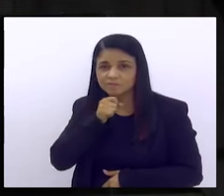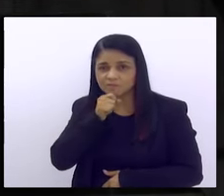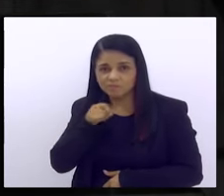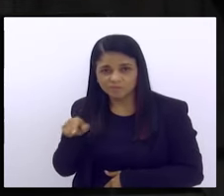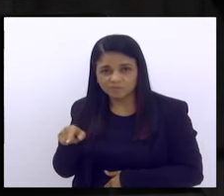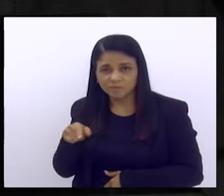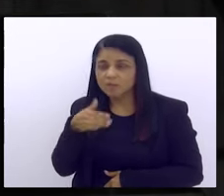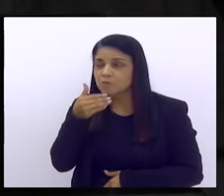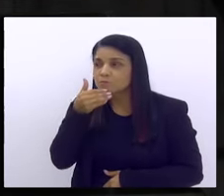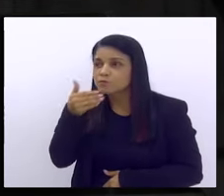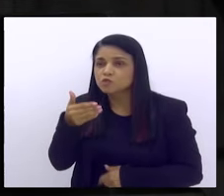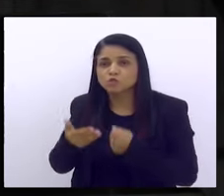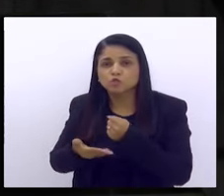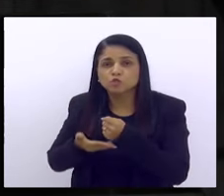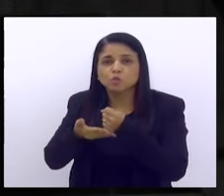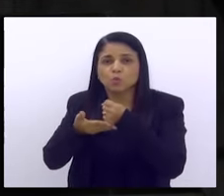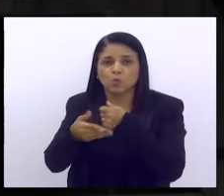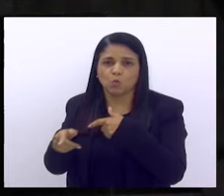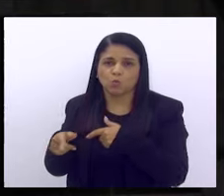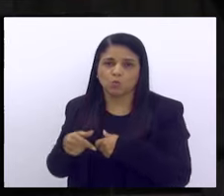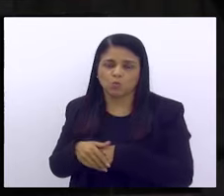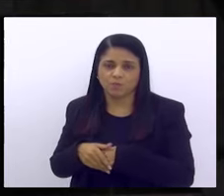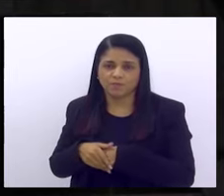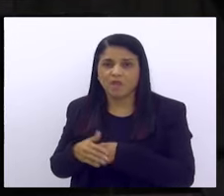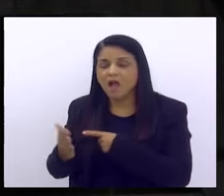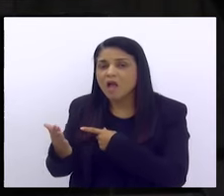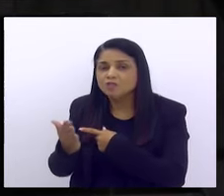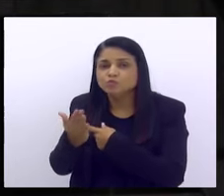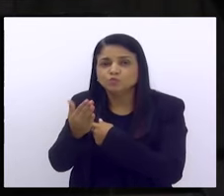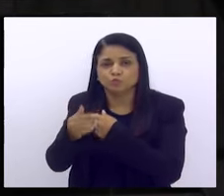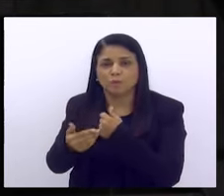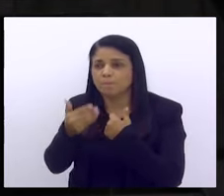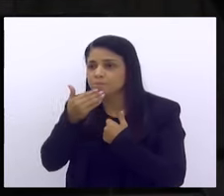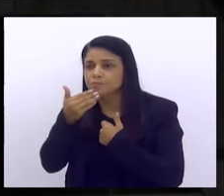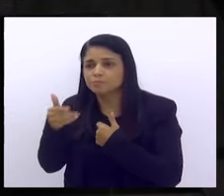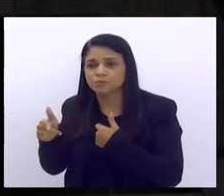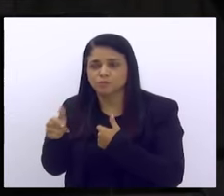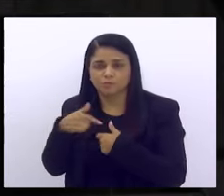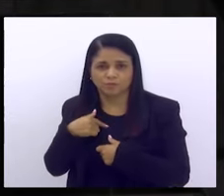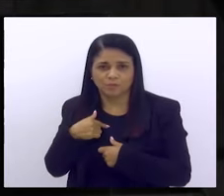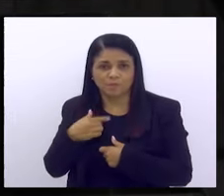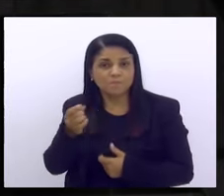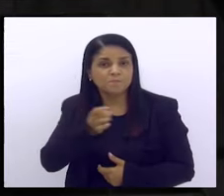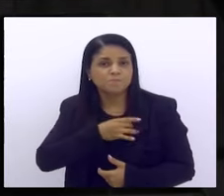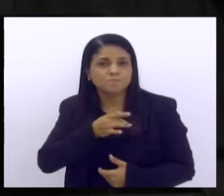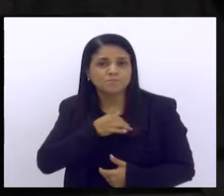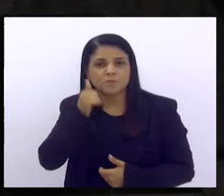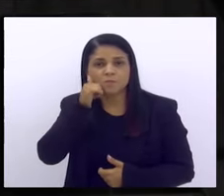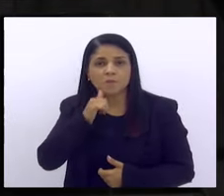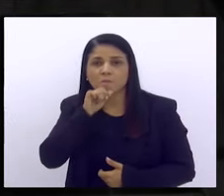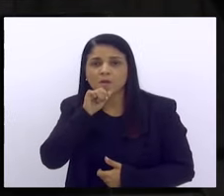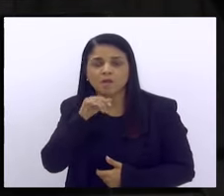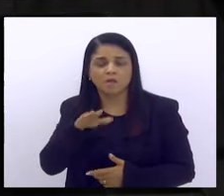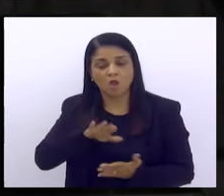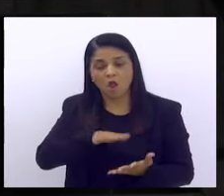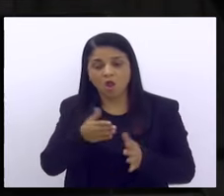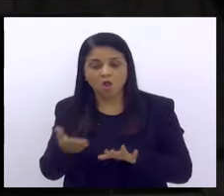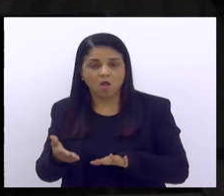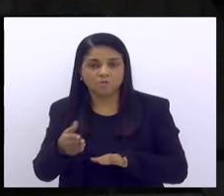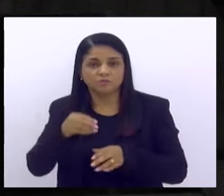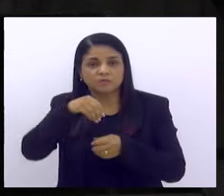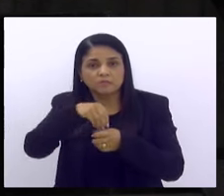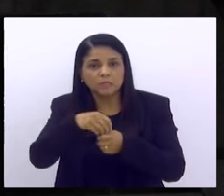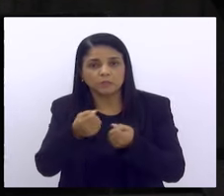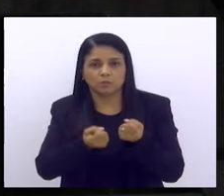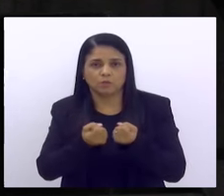pediu socorro, nos pediu ajuda, com medo que a mãe dela viesse a óbito dentro do